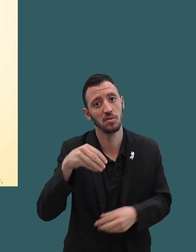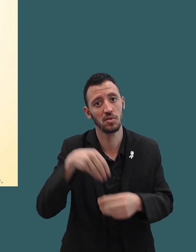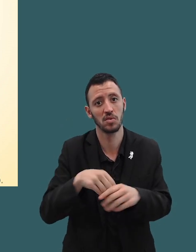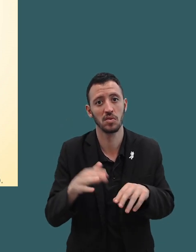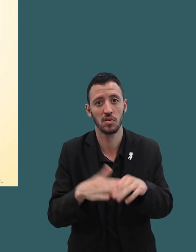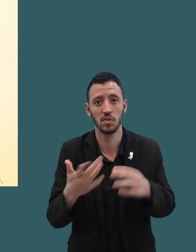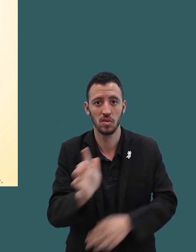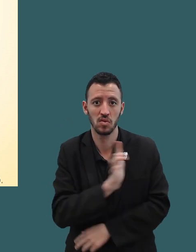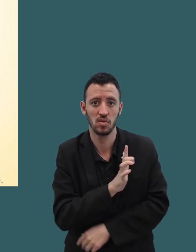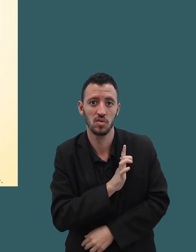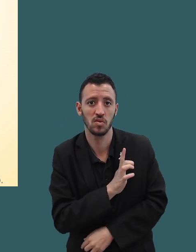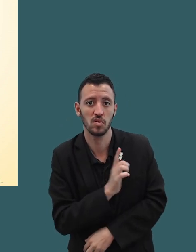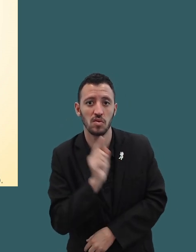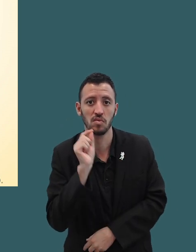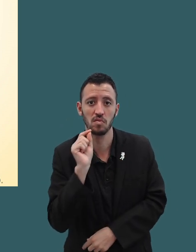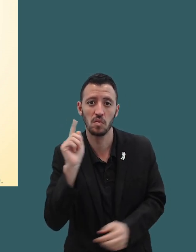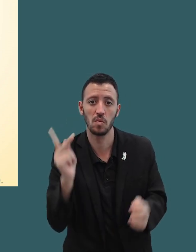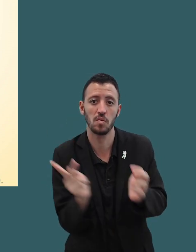fato, ter